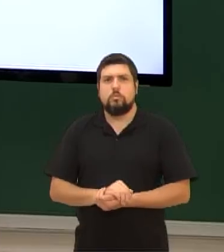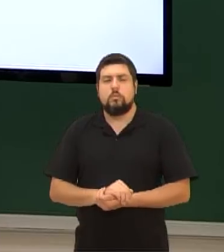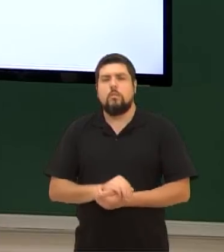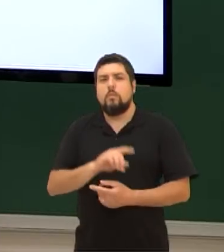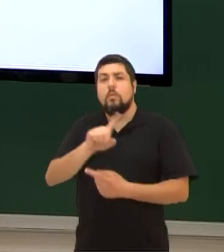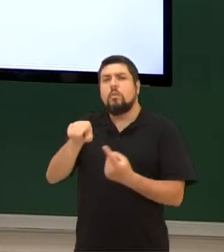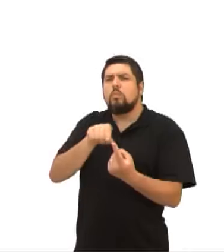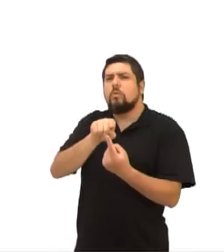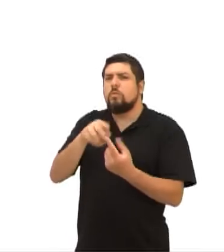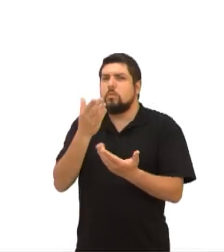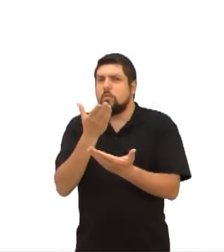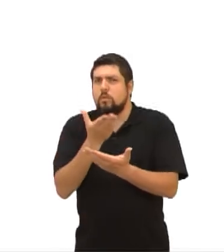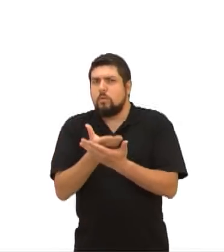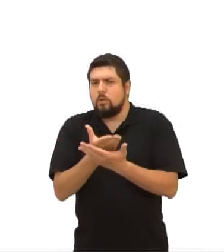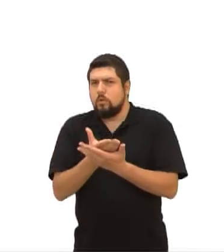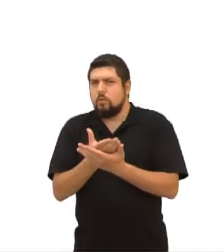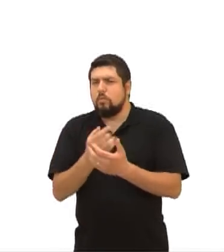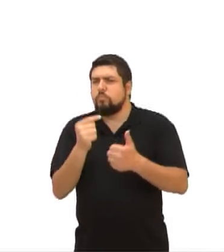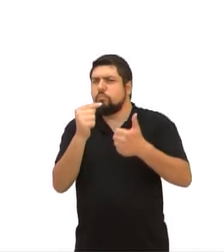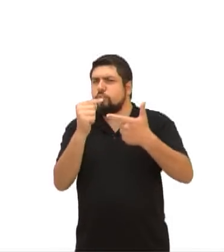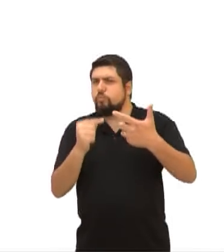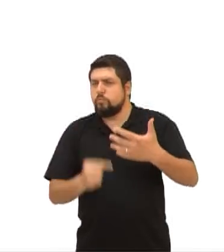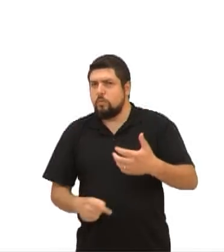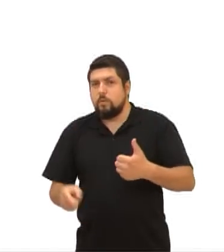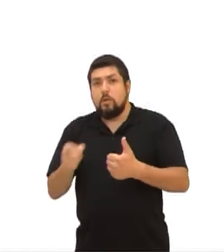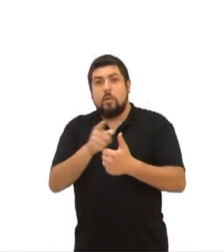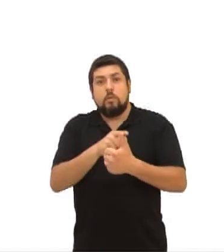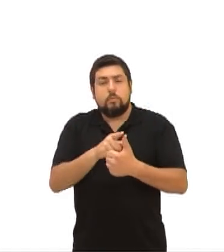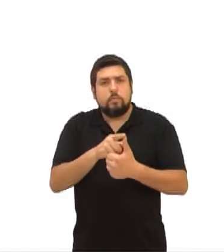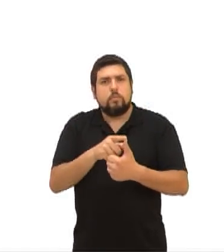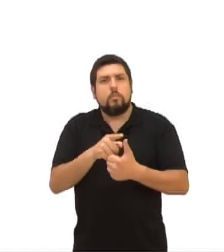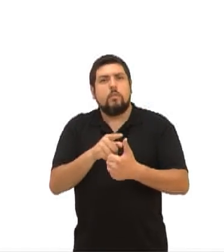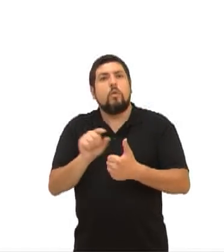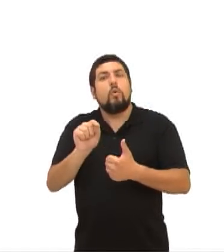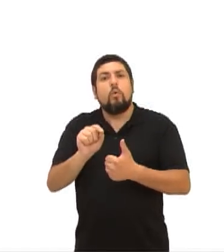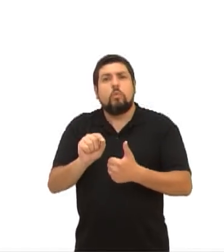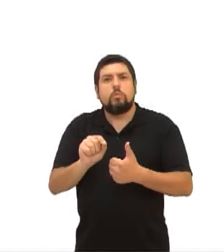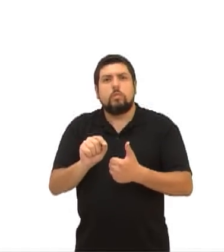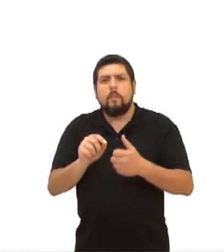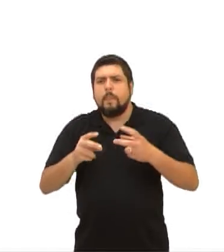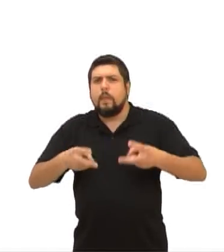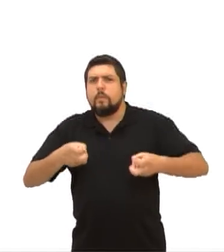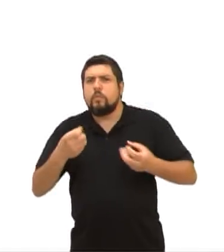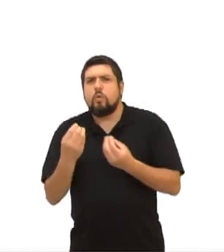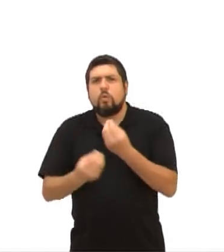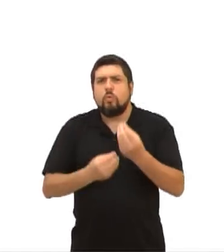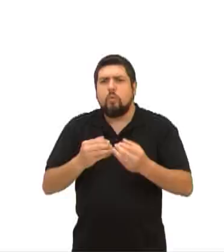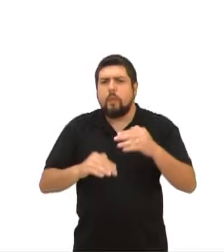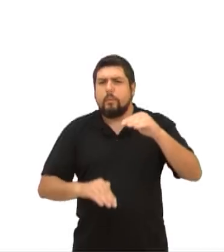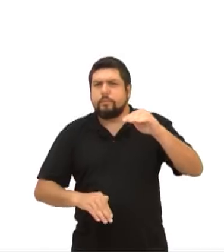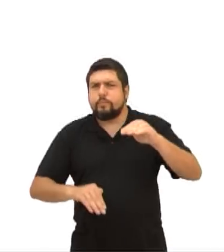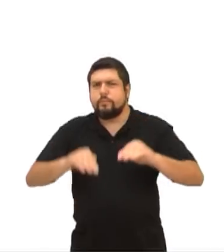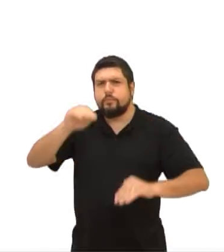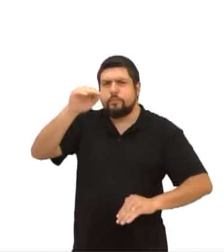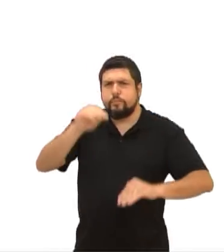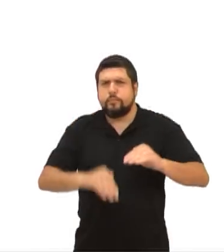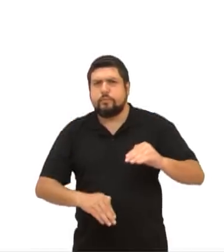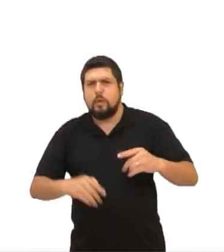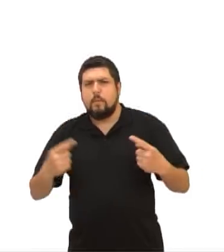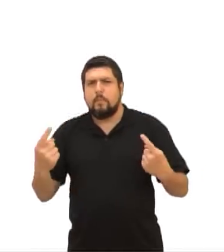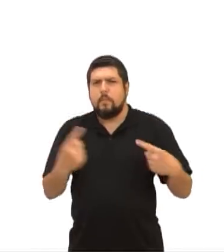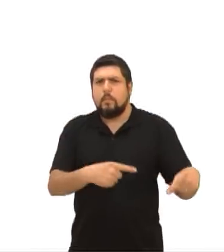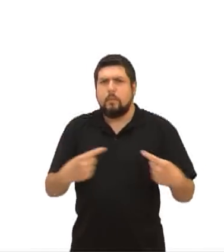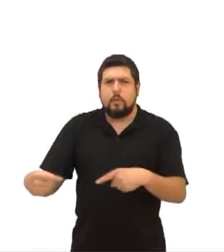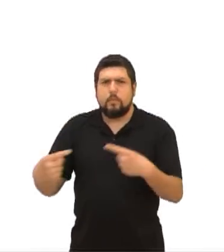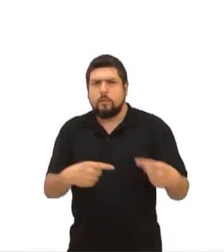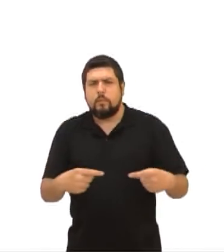da aula, né? A gente vai identificar e analisar esse equilíbrio de forças e os sujeitos envolvidos na disputa política, na